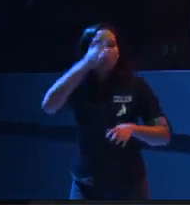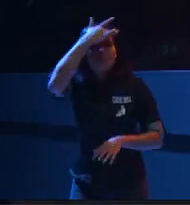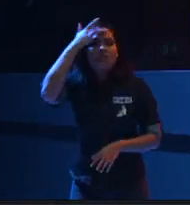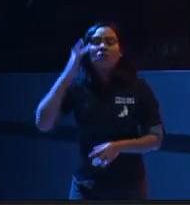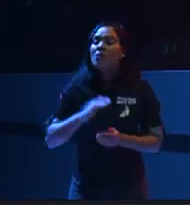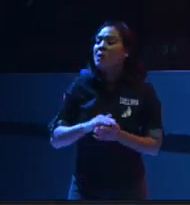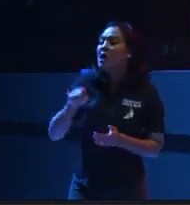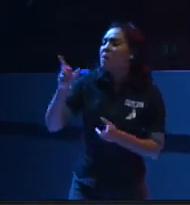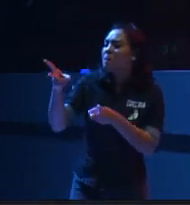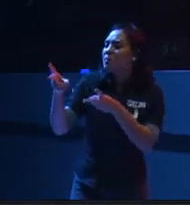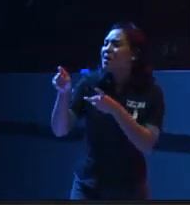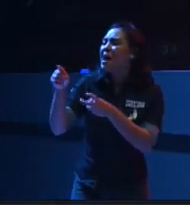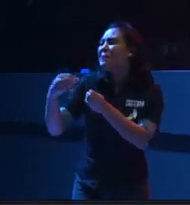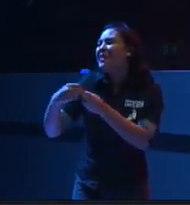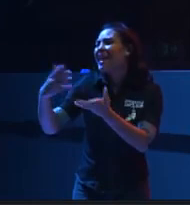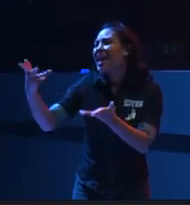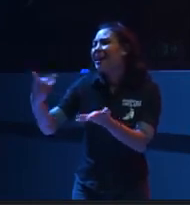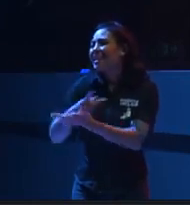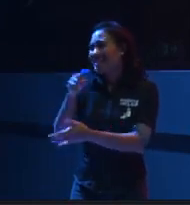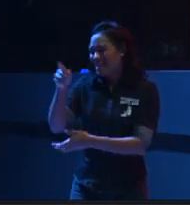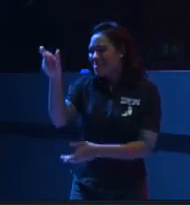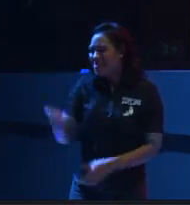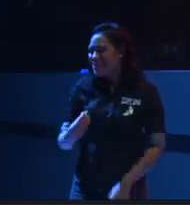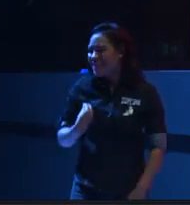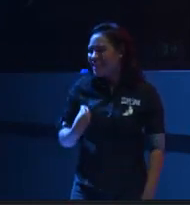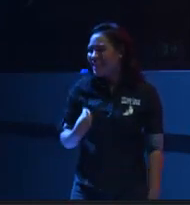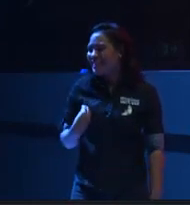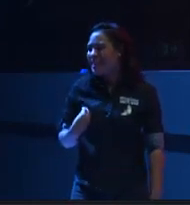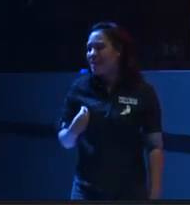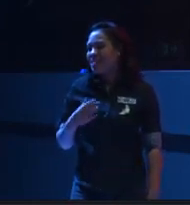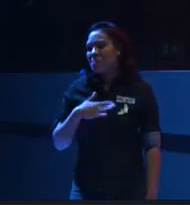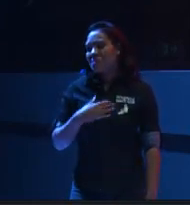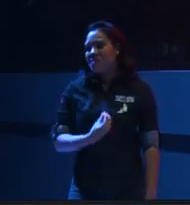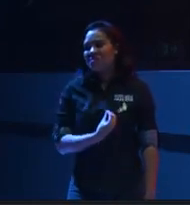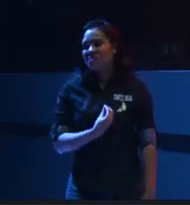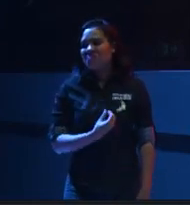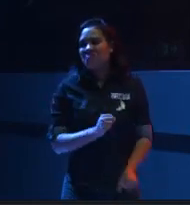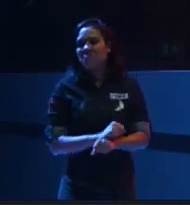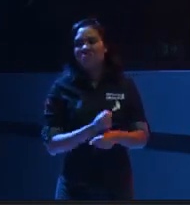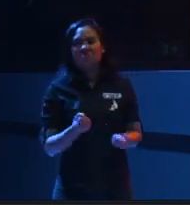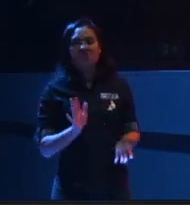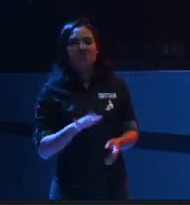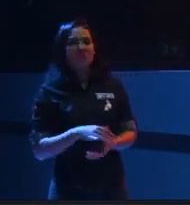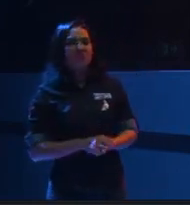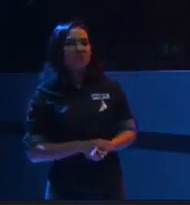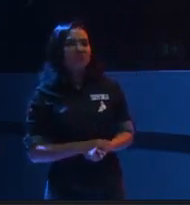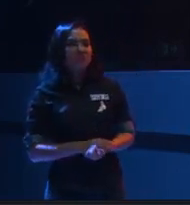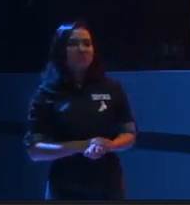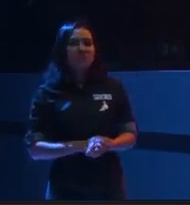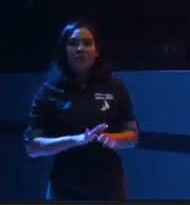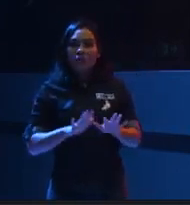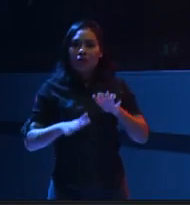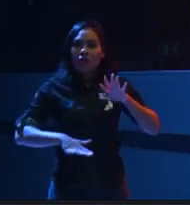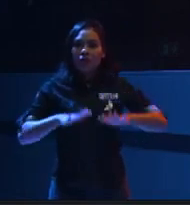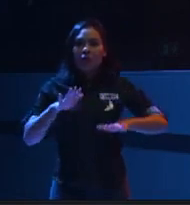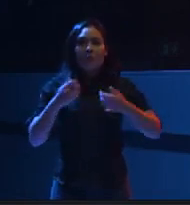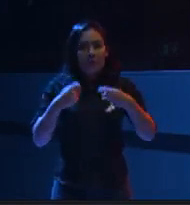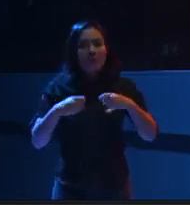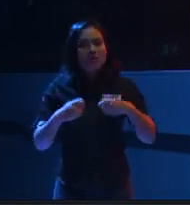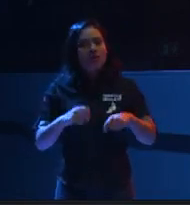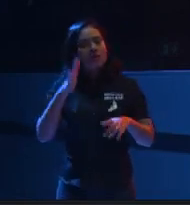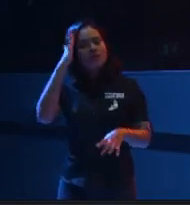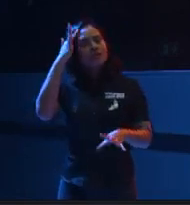eles vão ter a postura de fé para olhar para Deus falar com toda a luta da minha vida Deus me ama